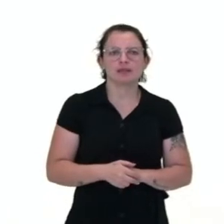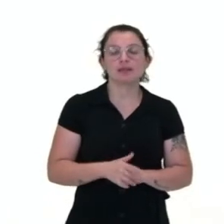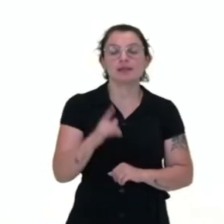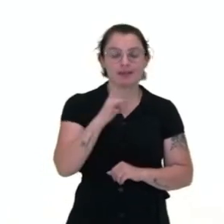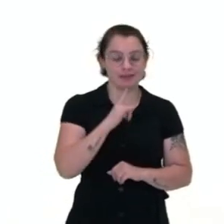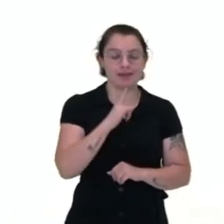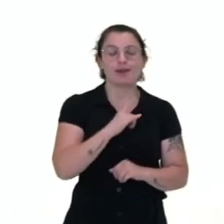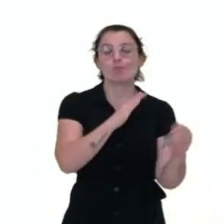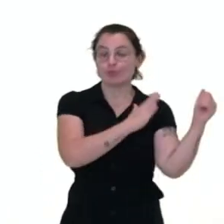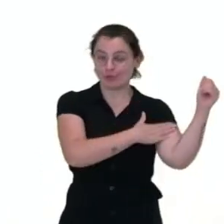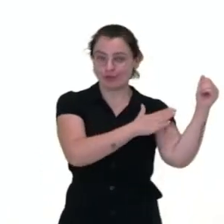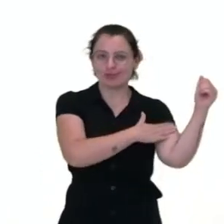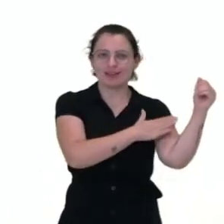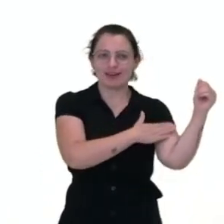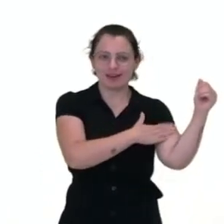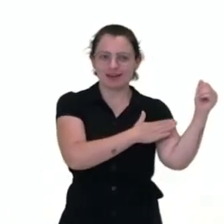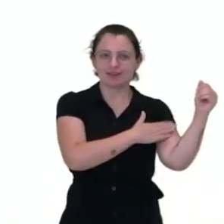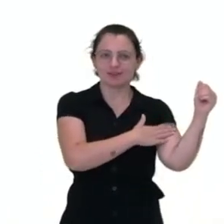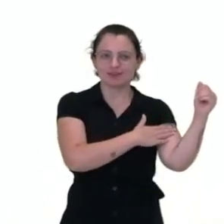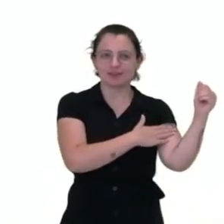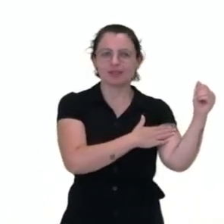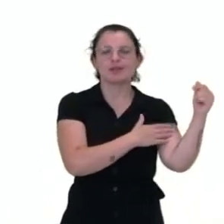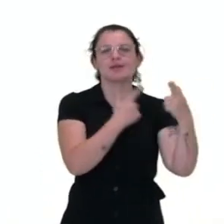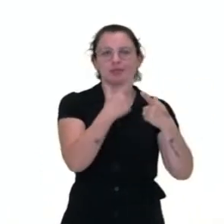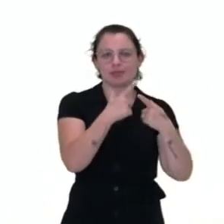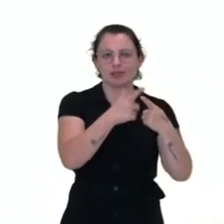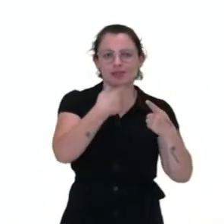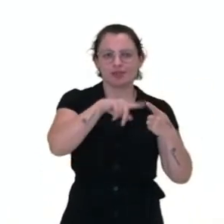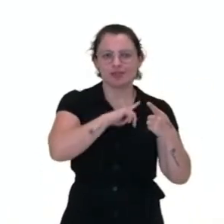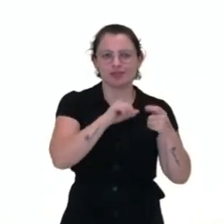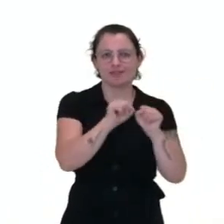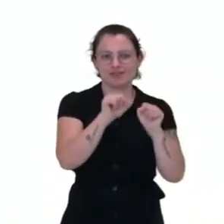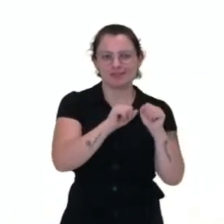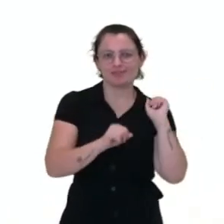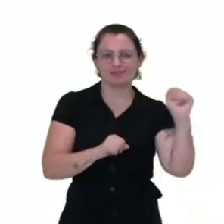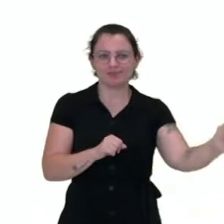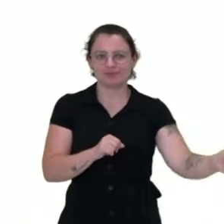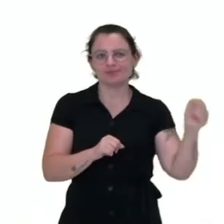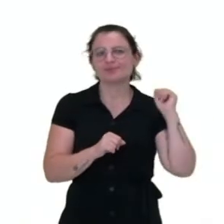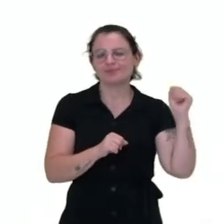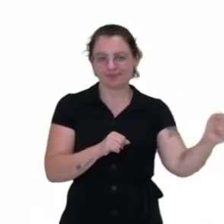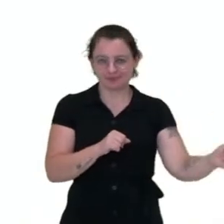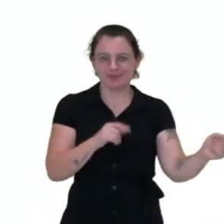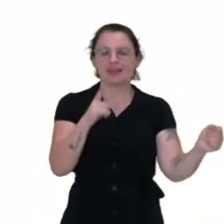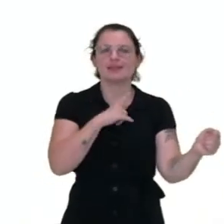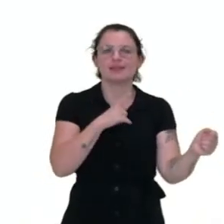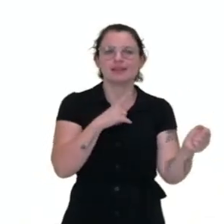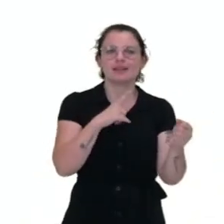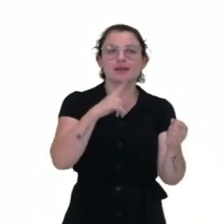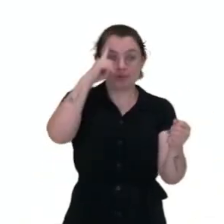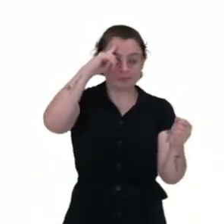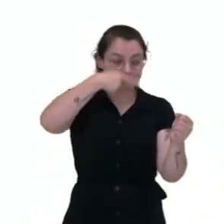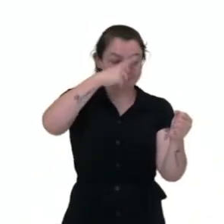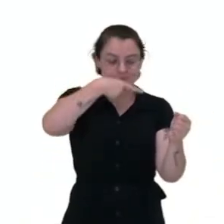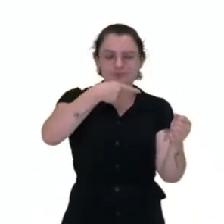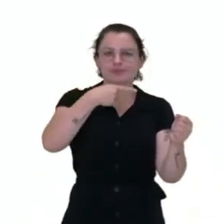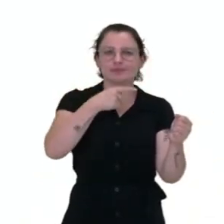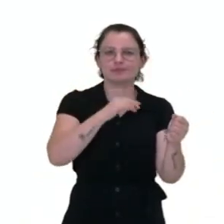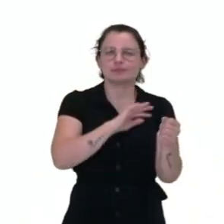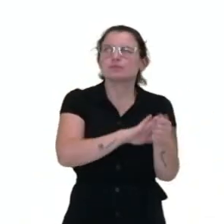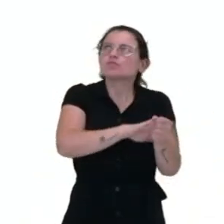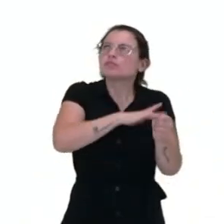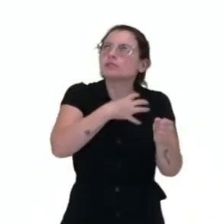O tecido muscular, por exemplo, que está no nosso bíceps. Nós temos o tecido nervoso, onde a gente